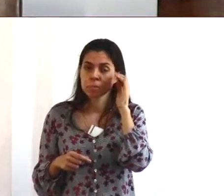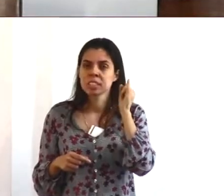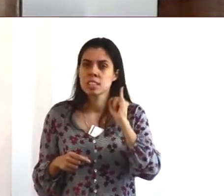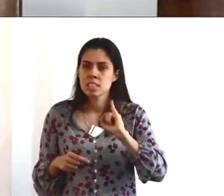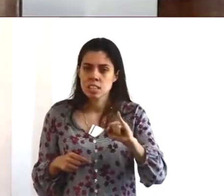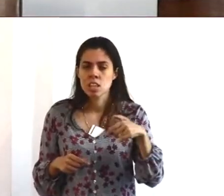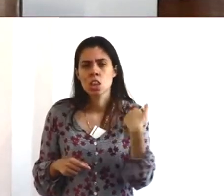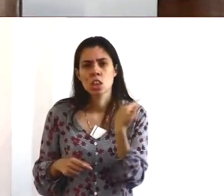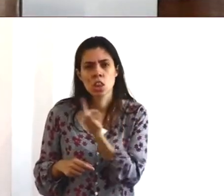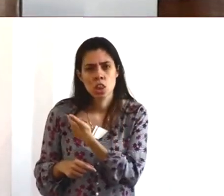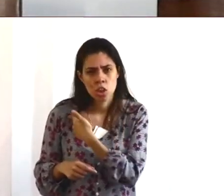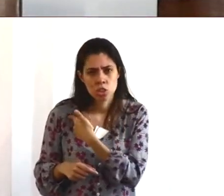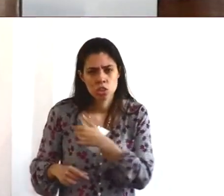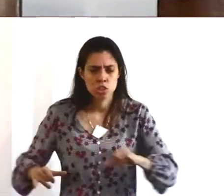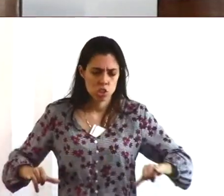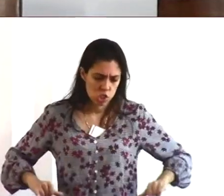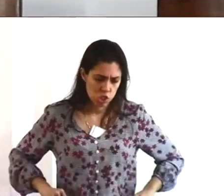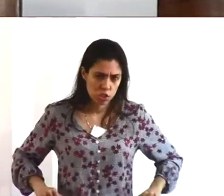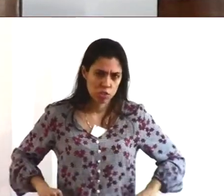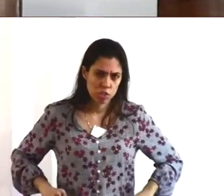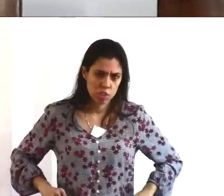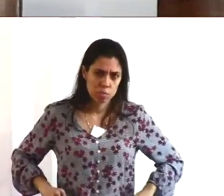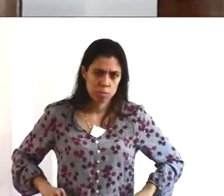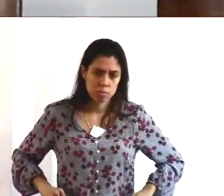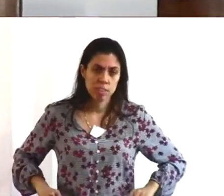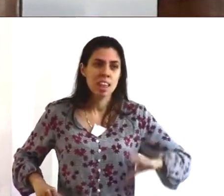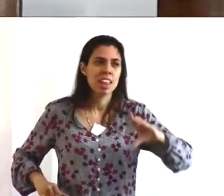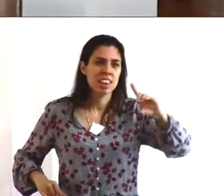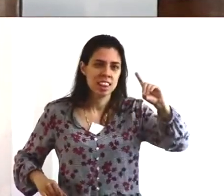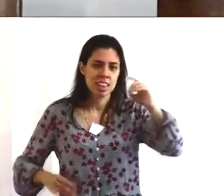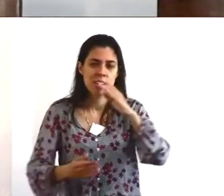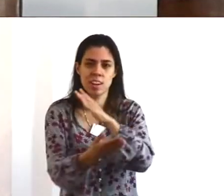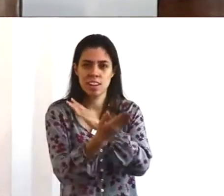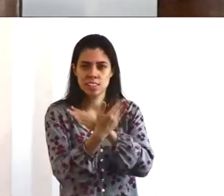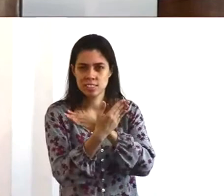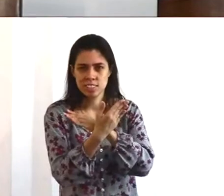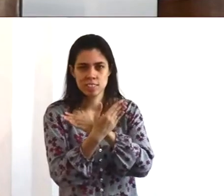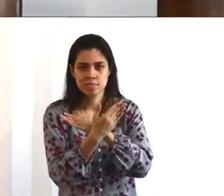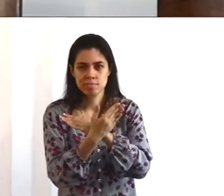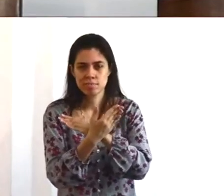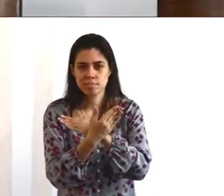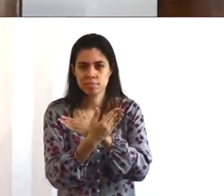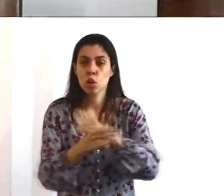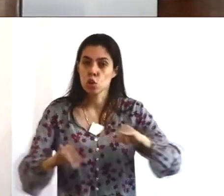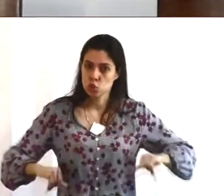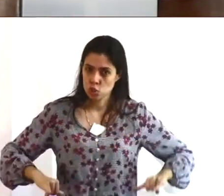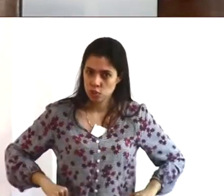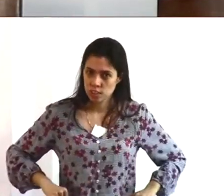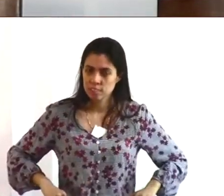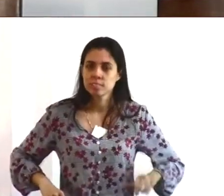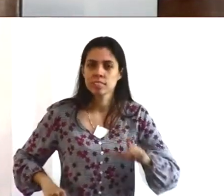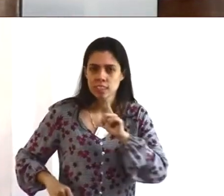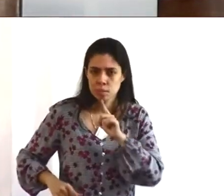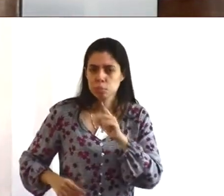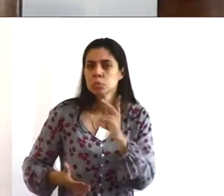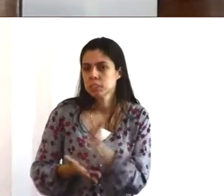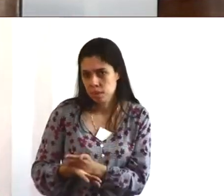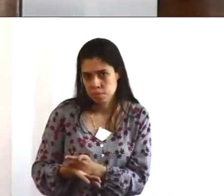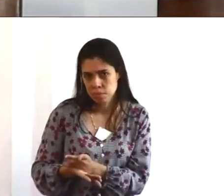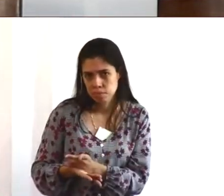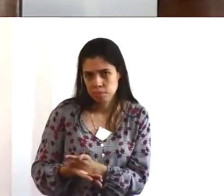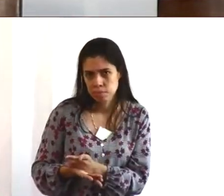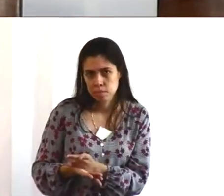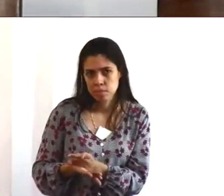nós temos refúgio certo. Então nós precisamos recorrer a Ele. O crente não está isento das ciladas do